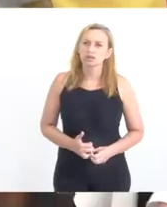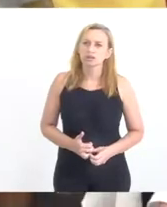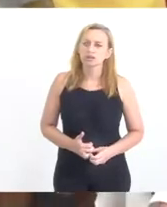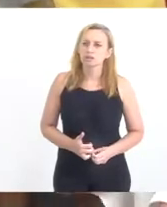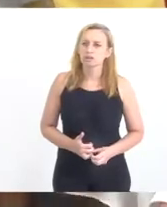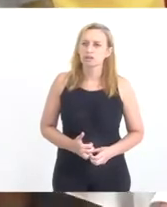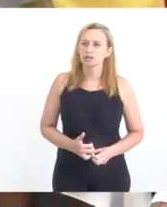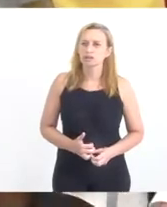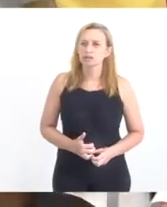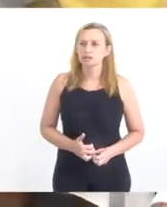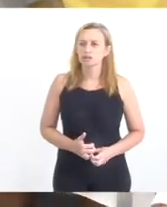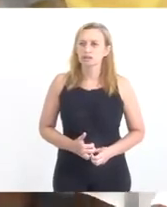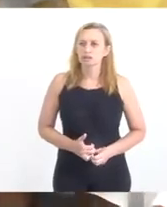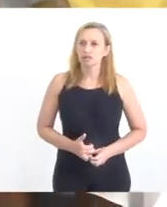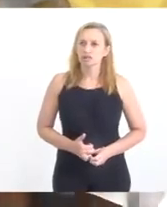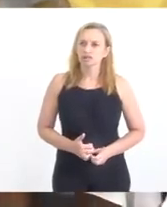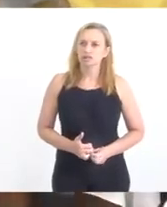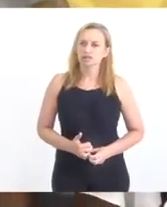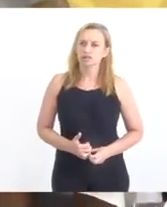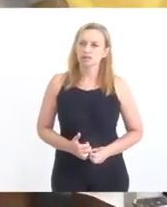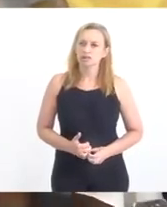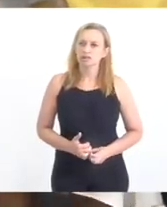E aí